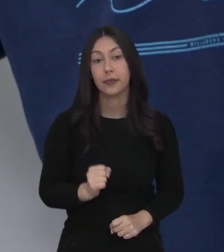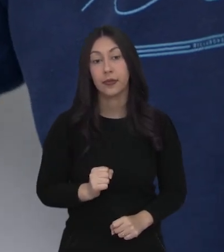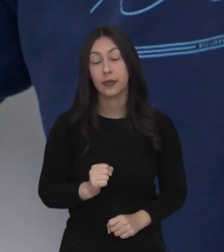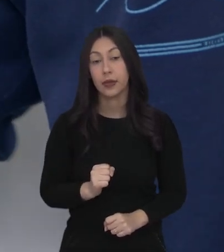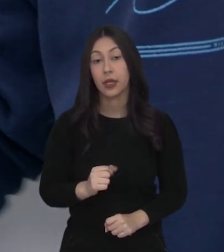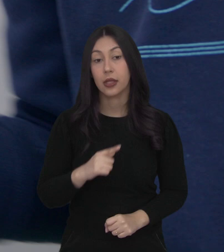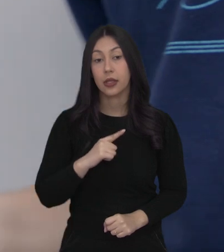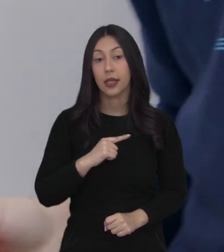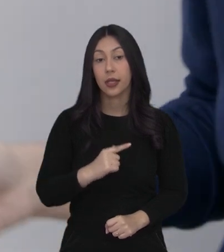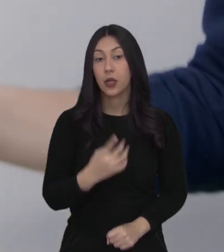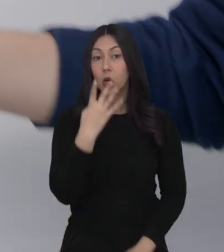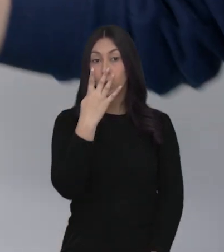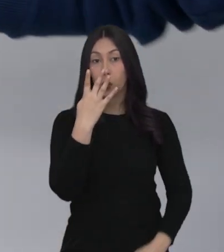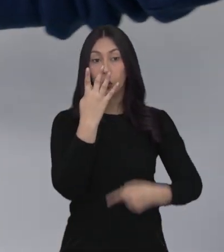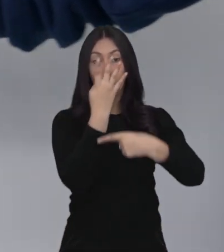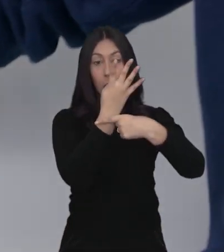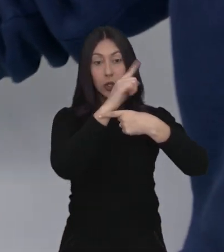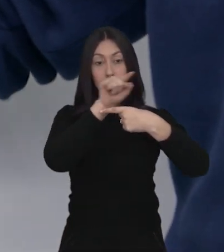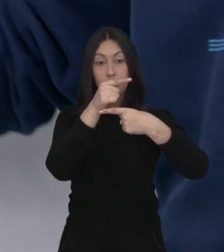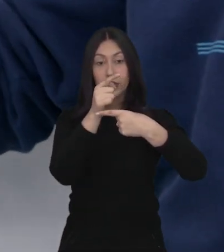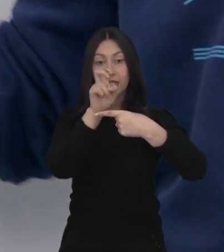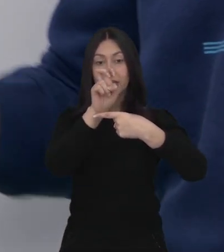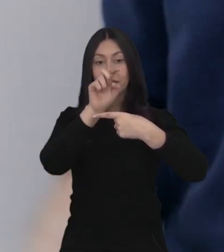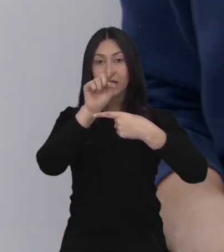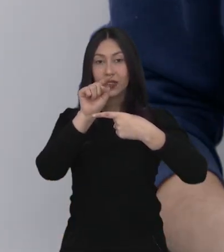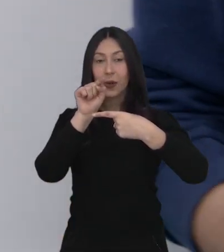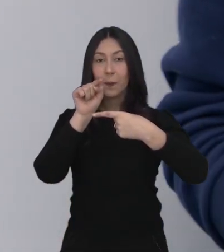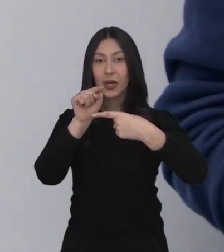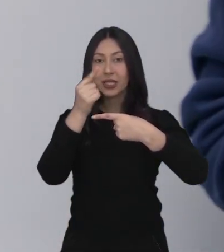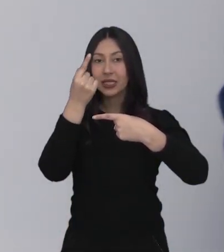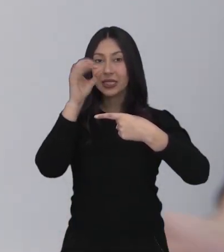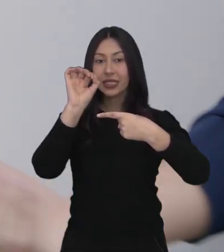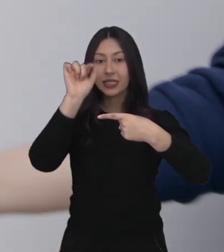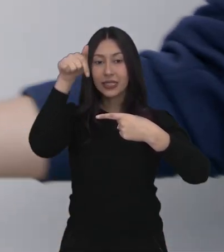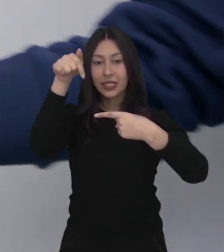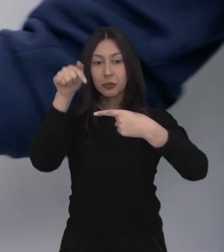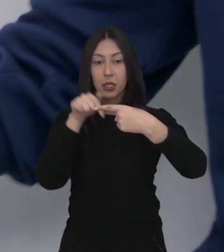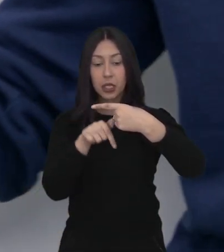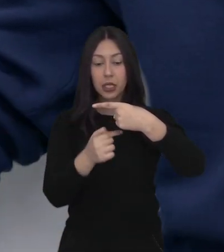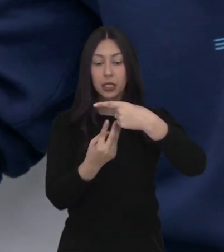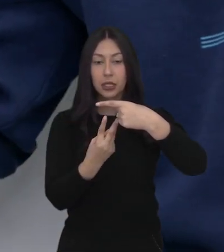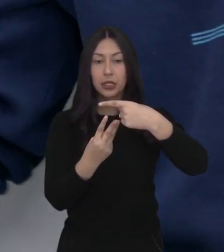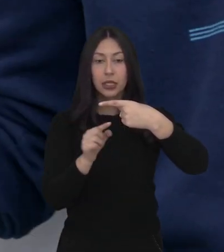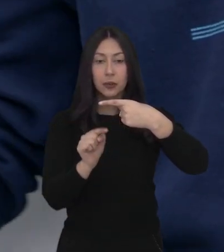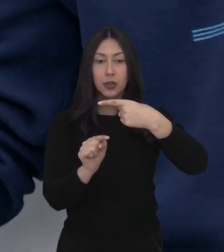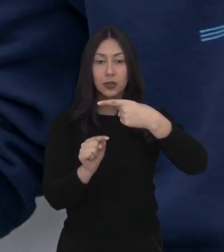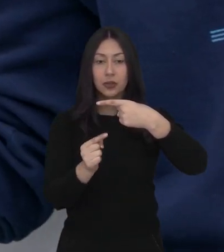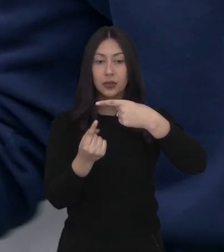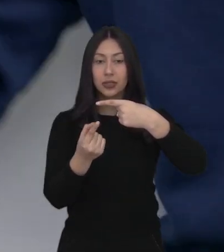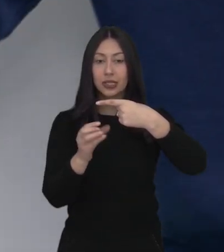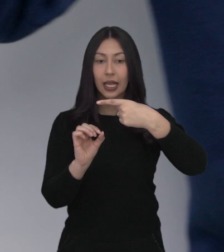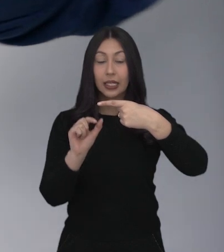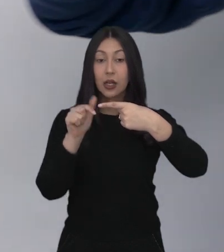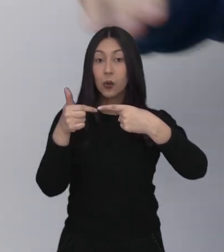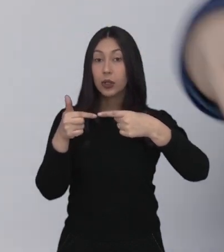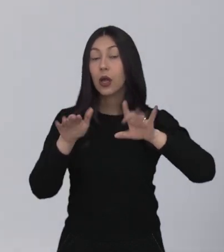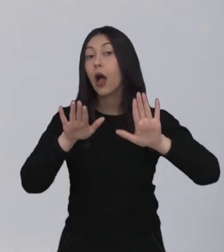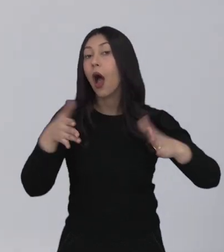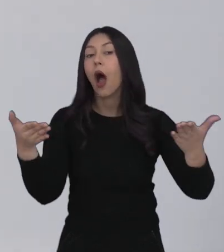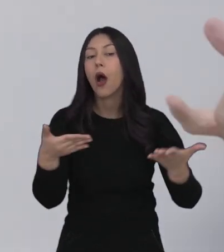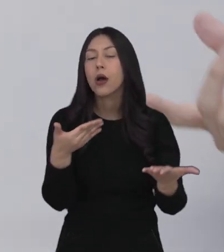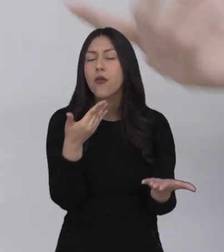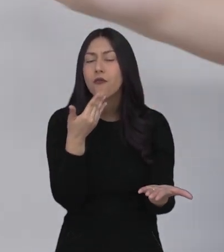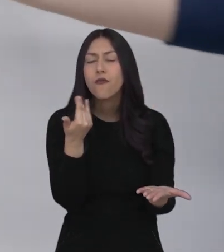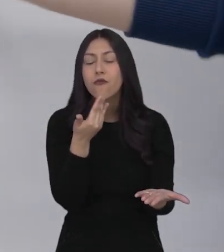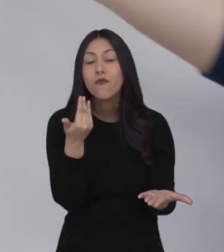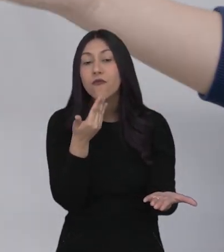nosso 4,5 vezes 10 à sétima, dividido por um 3 vezes 10 ao quadrado. Na hora de fazer essa expressão aqui, agora sim é muito